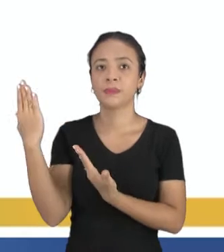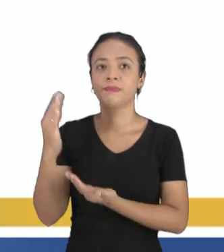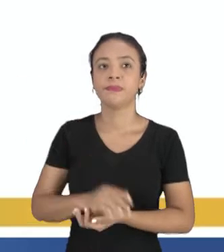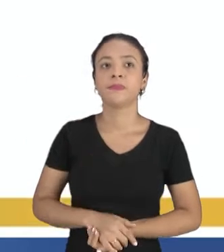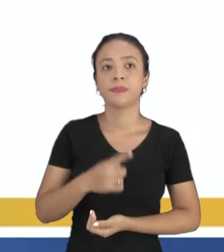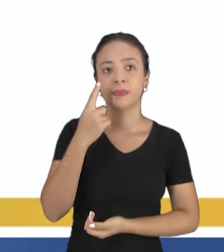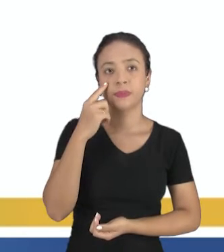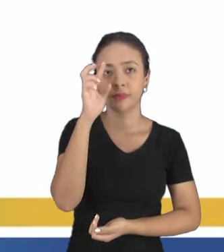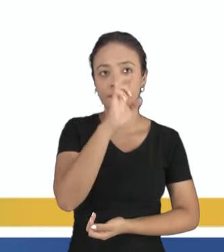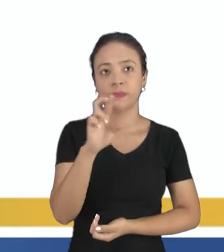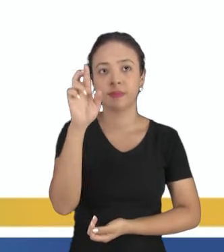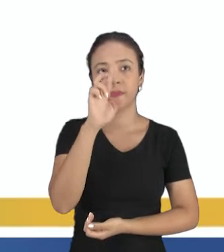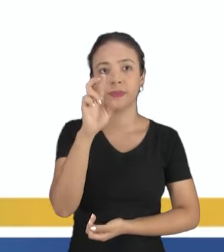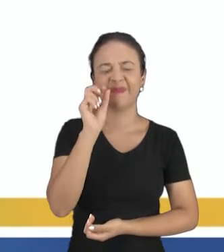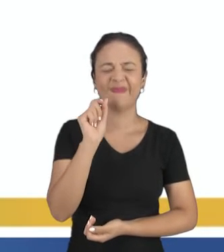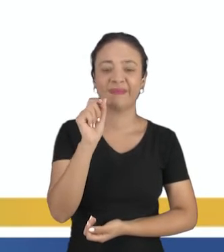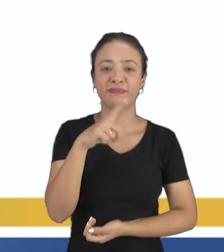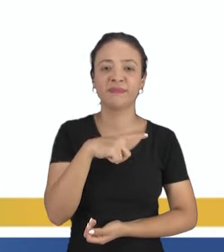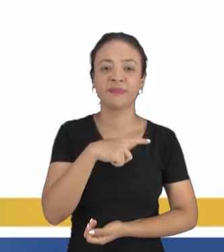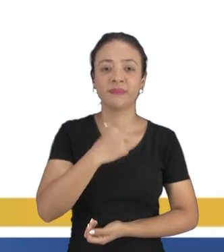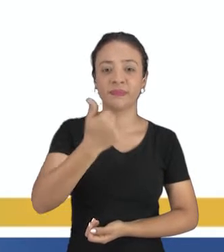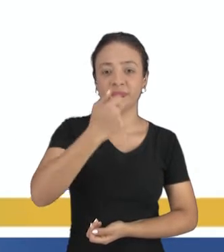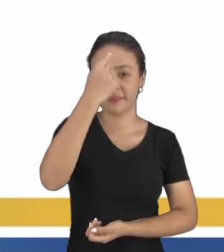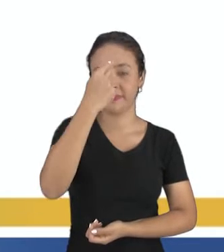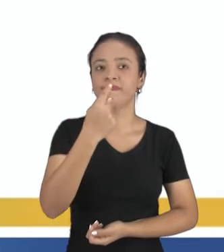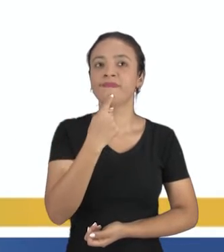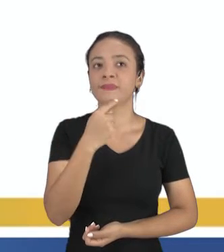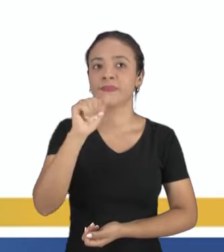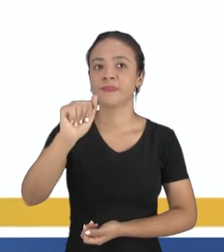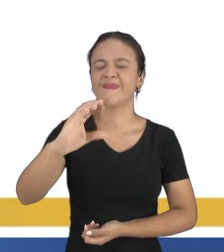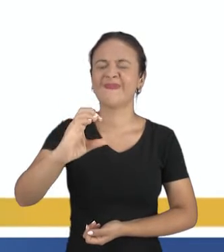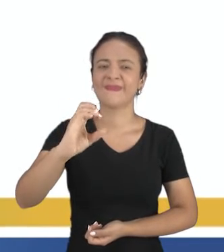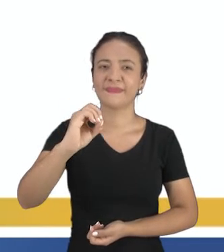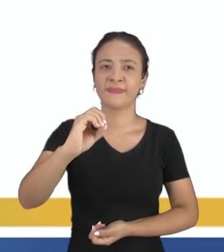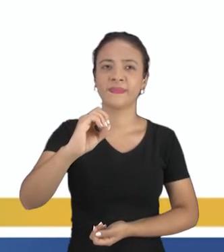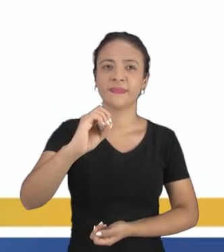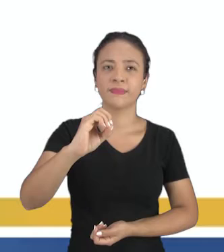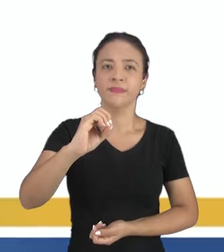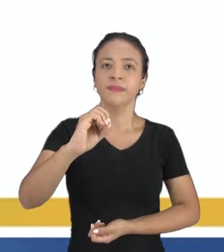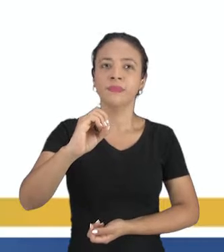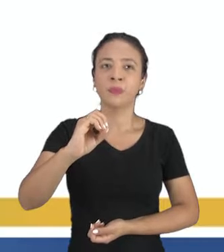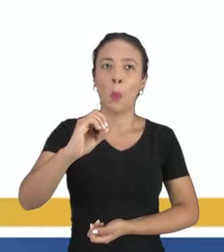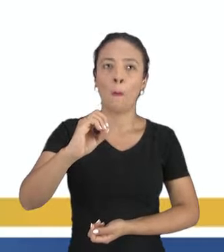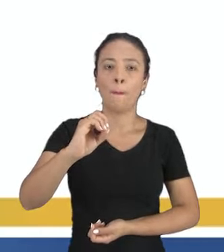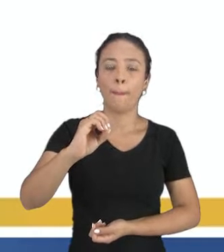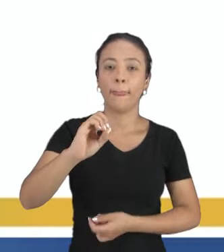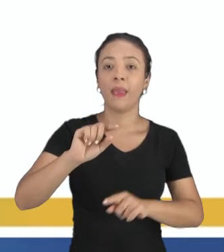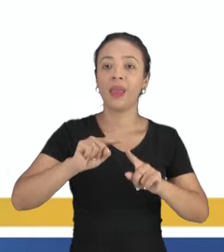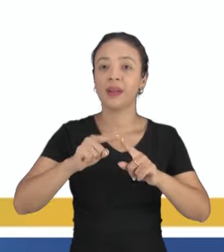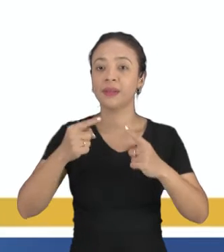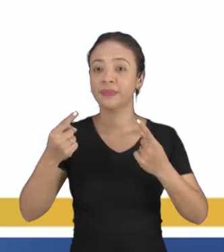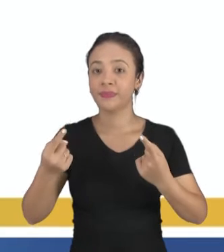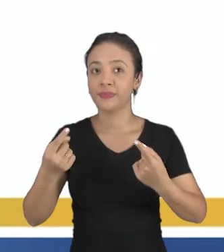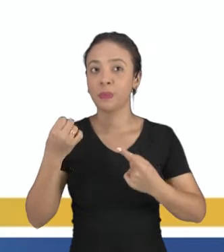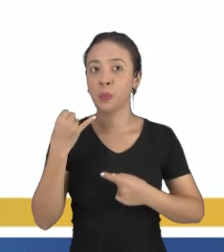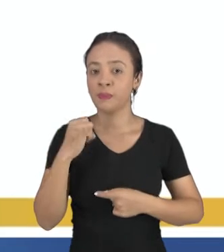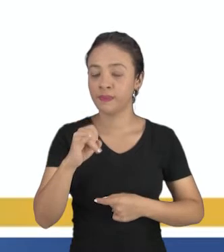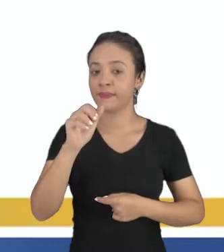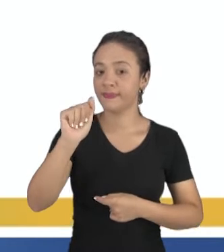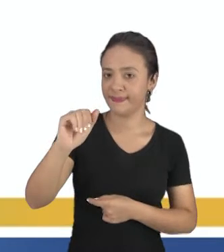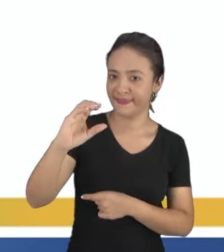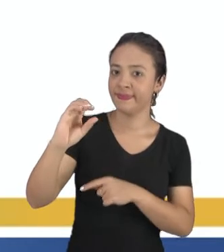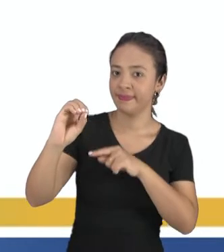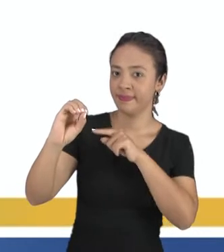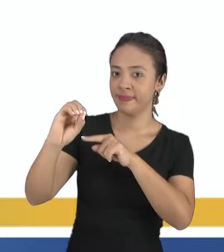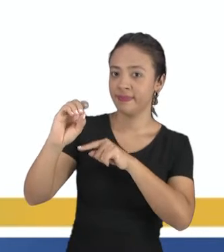nessa figura eu tenho uma primeira imagem, o A0. Mas quando eu pego o A0,